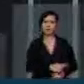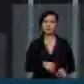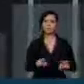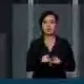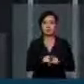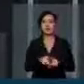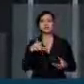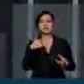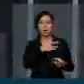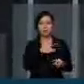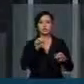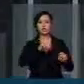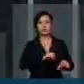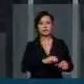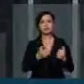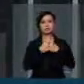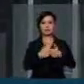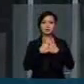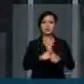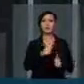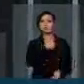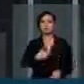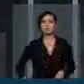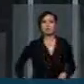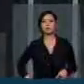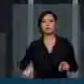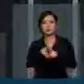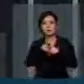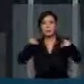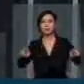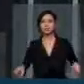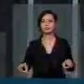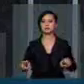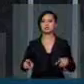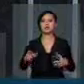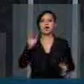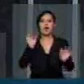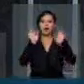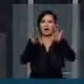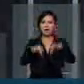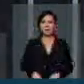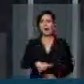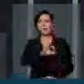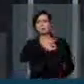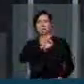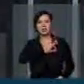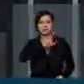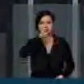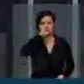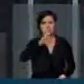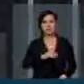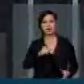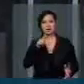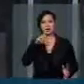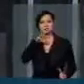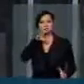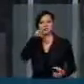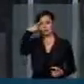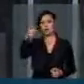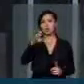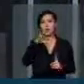pela democratização dos meios de comunicação, pela desmilitarização das polícias, por uma reforma